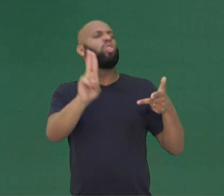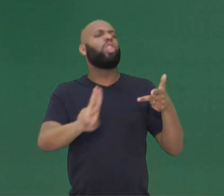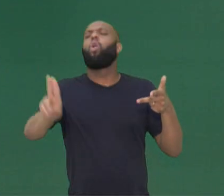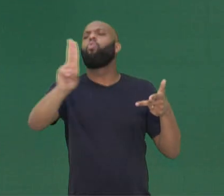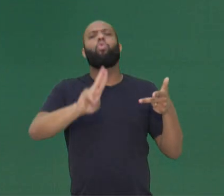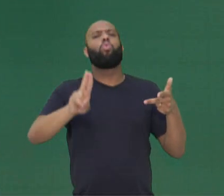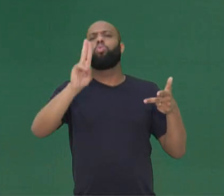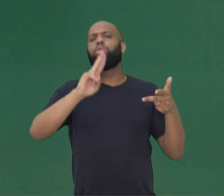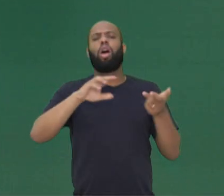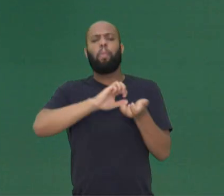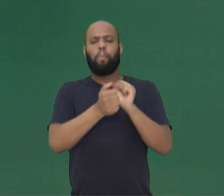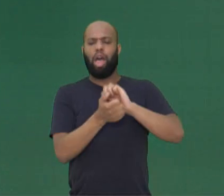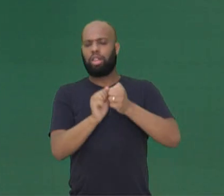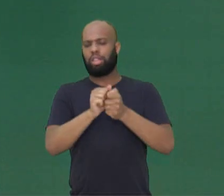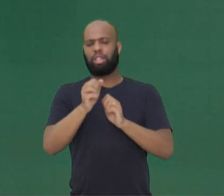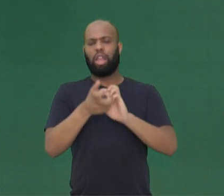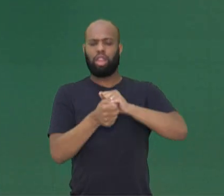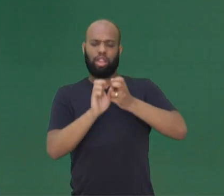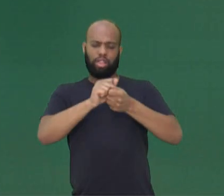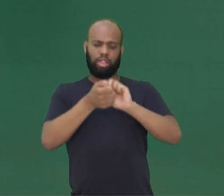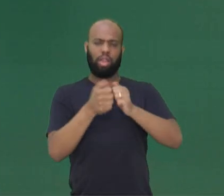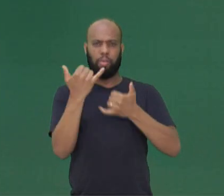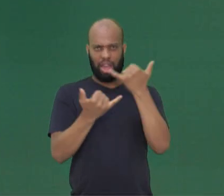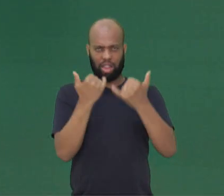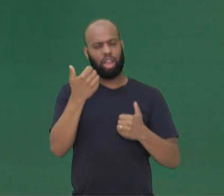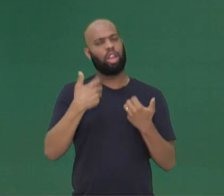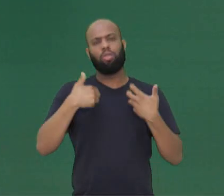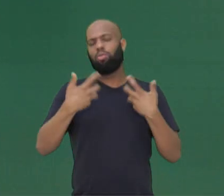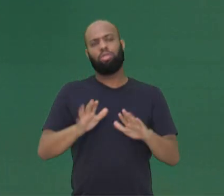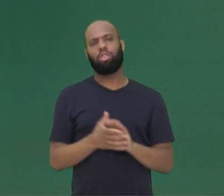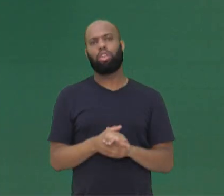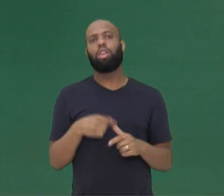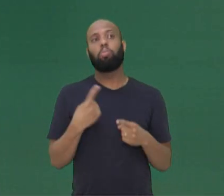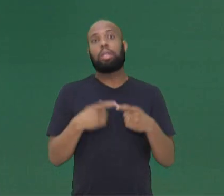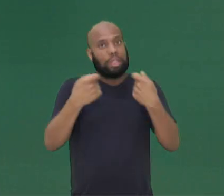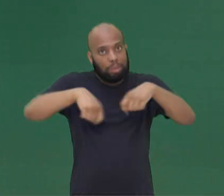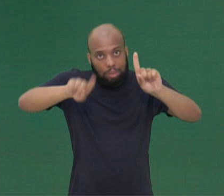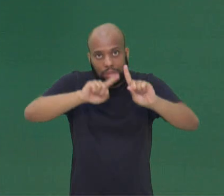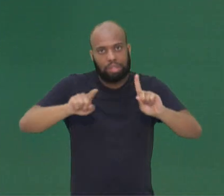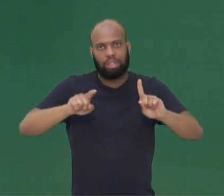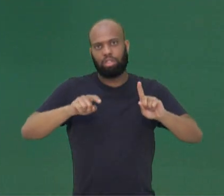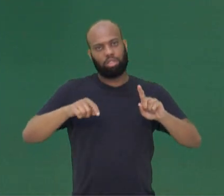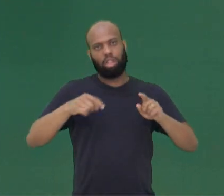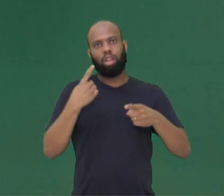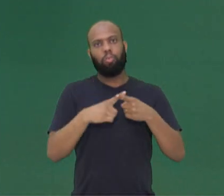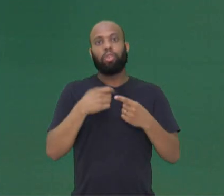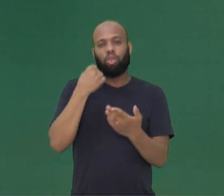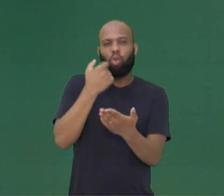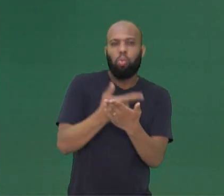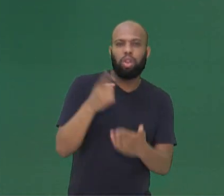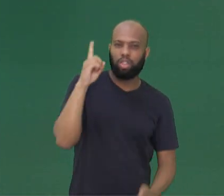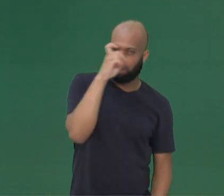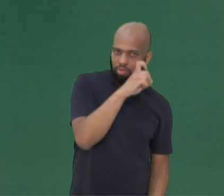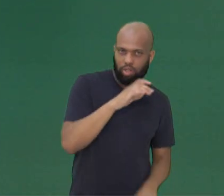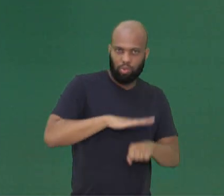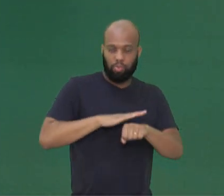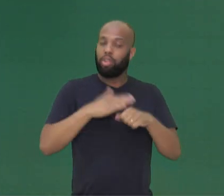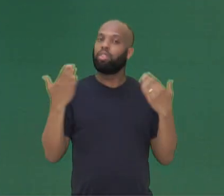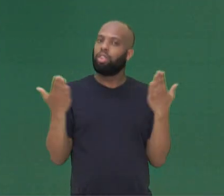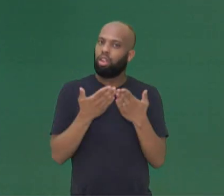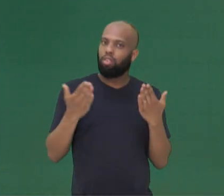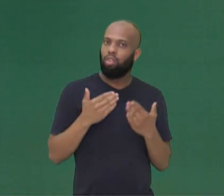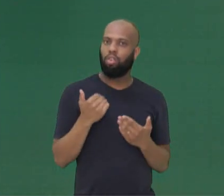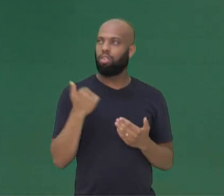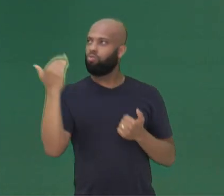usar massinha, Fabiano. Não precisa, né? Ela não é essencial, porque eu sei que comprar pode ser difícil, nesse momento sair